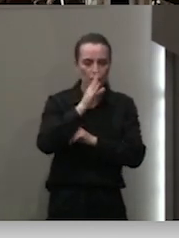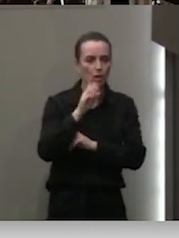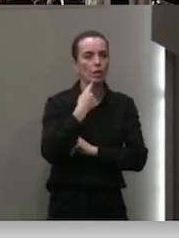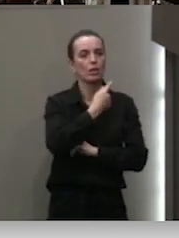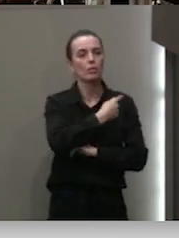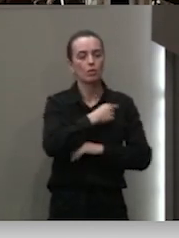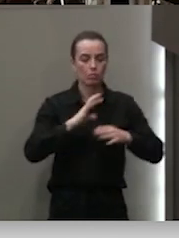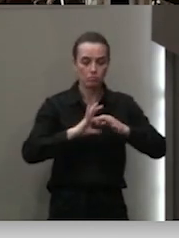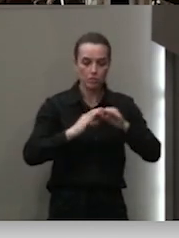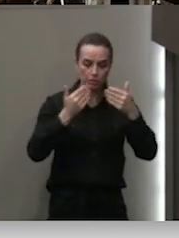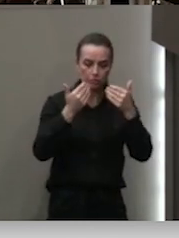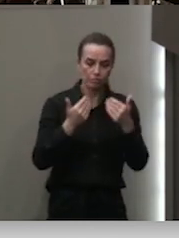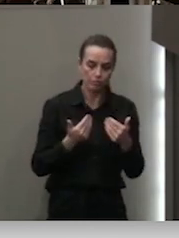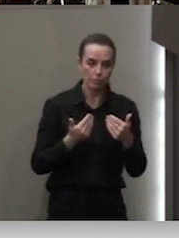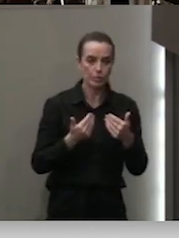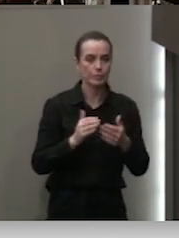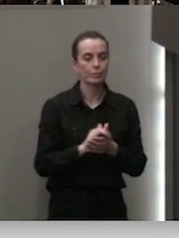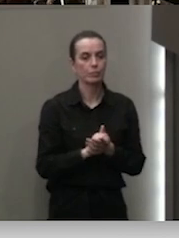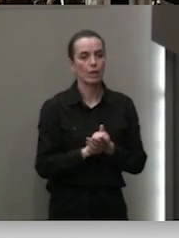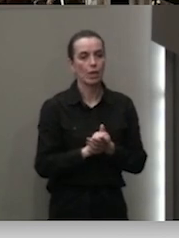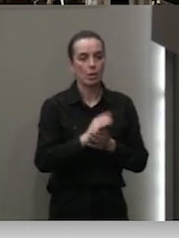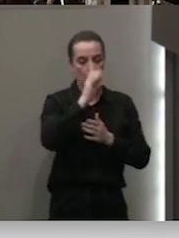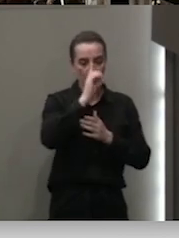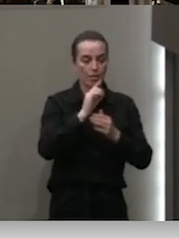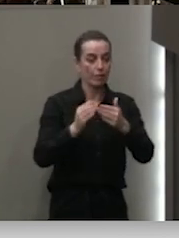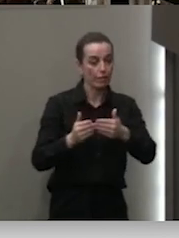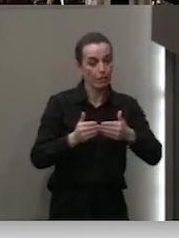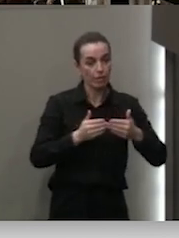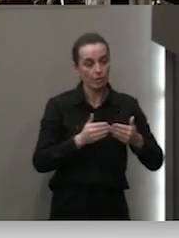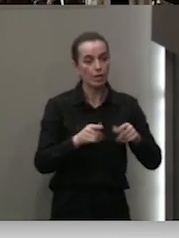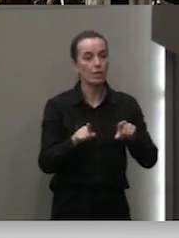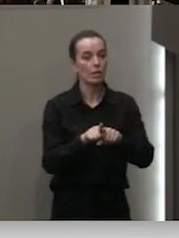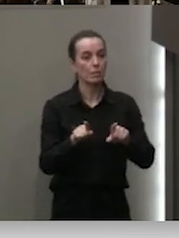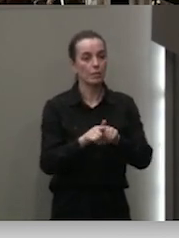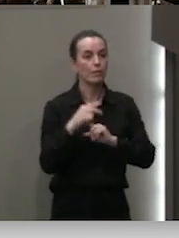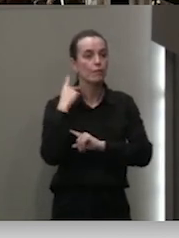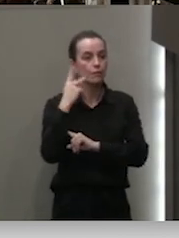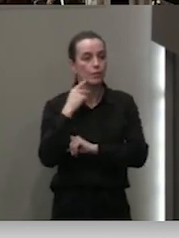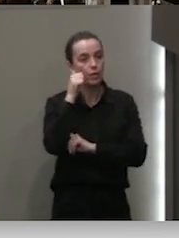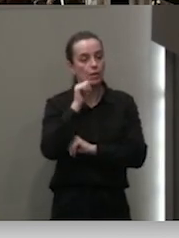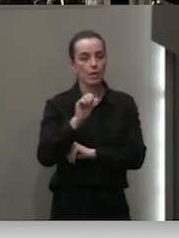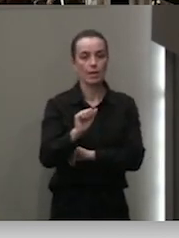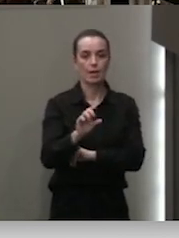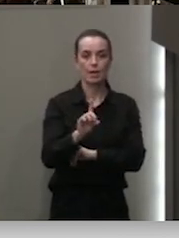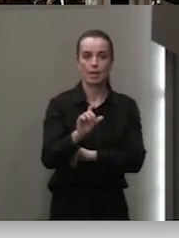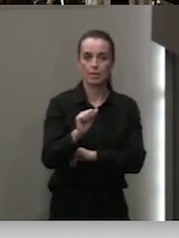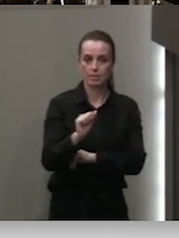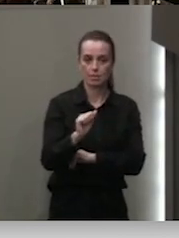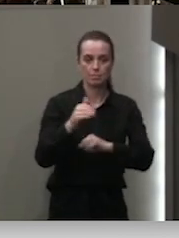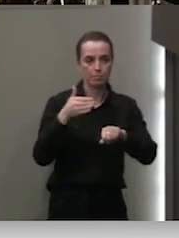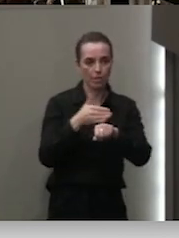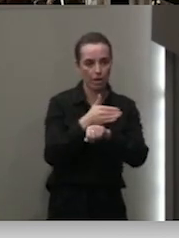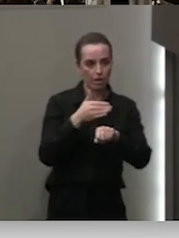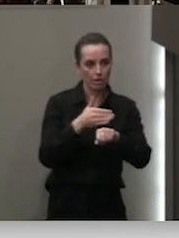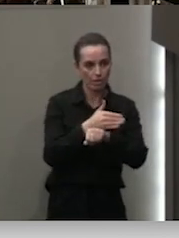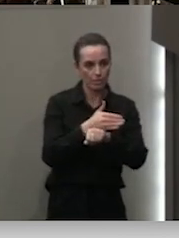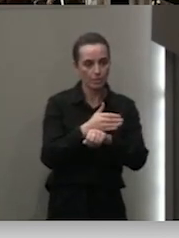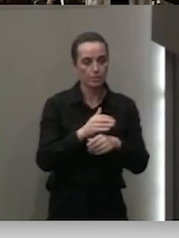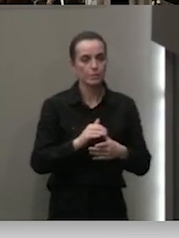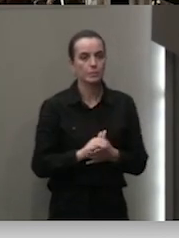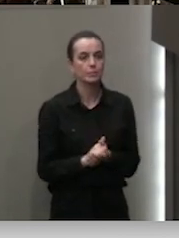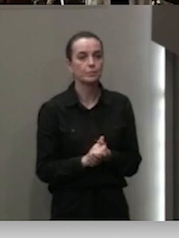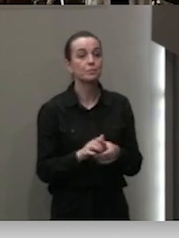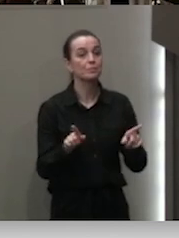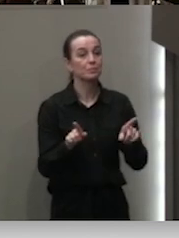da Defesa Civil estava lá também a vereadora ada também participando inclusive